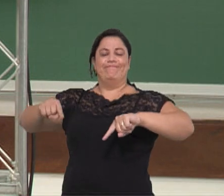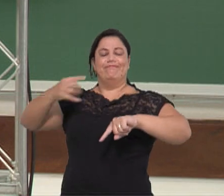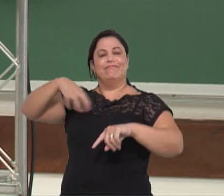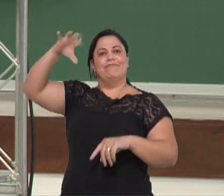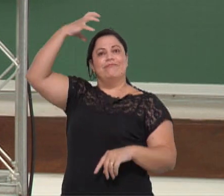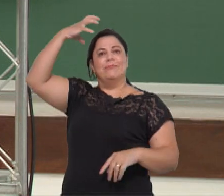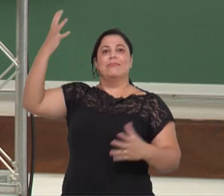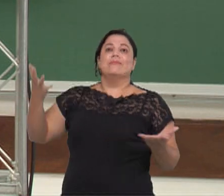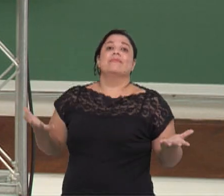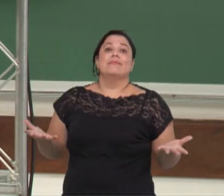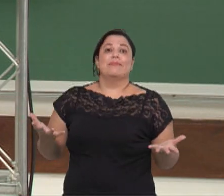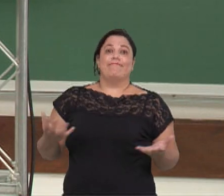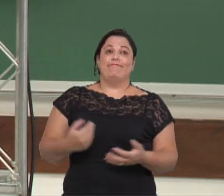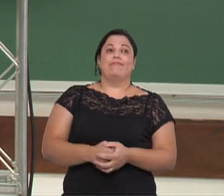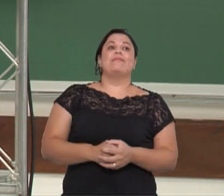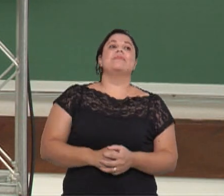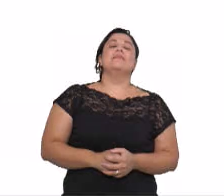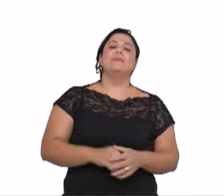Segurança,